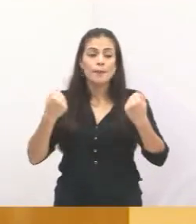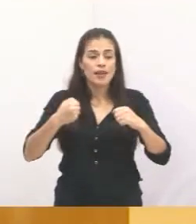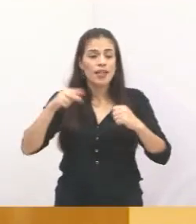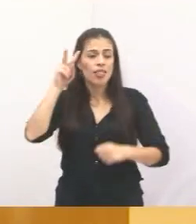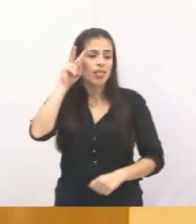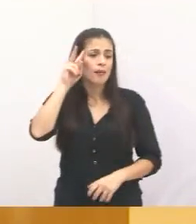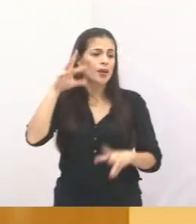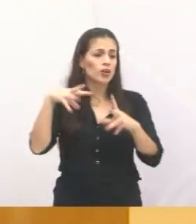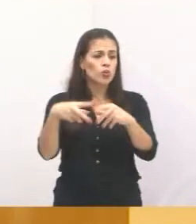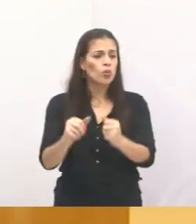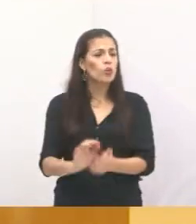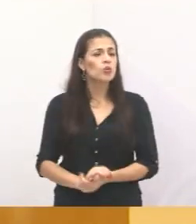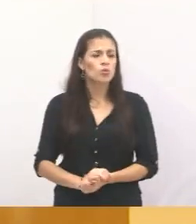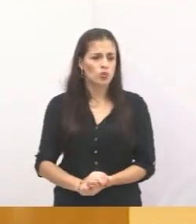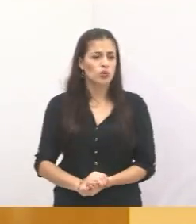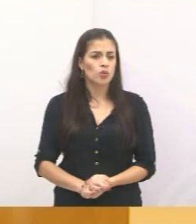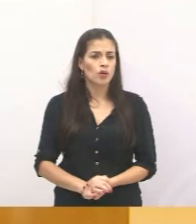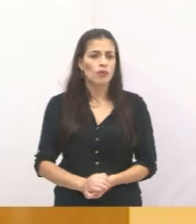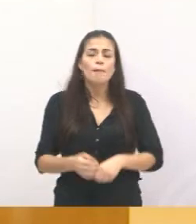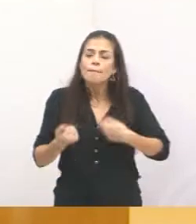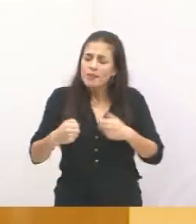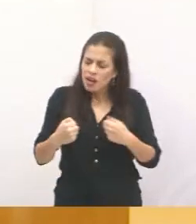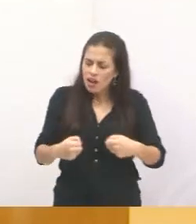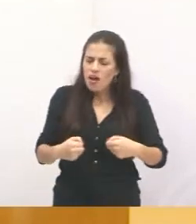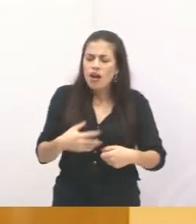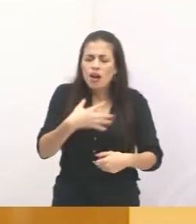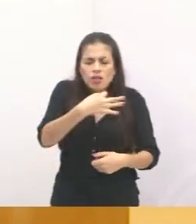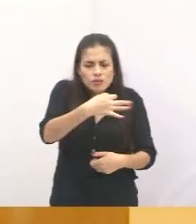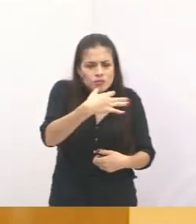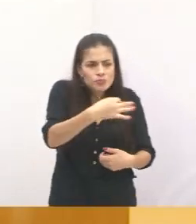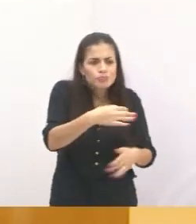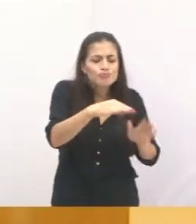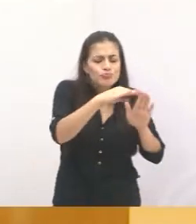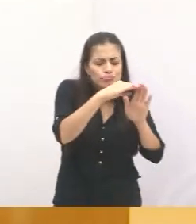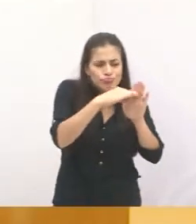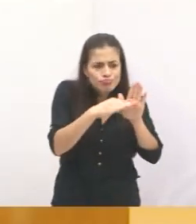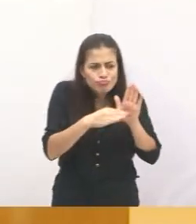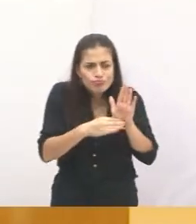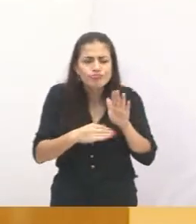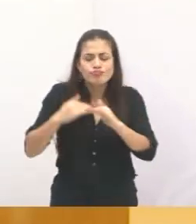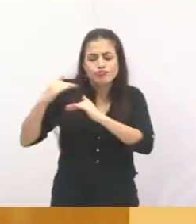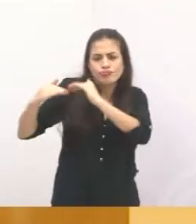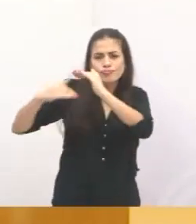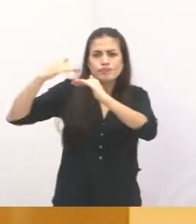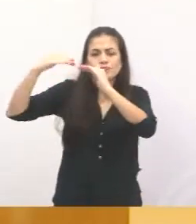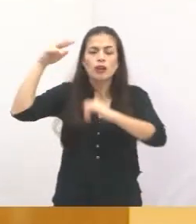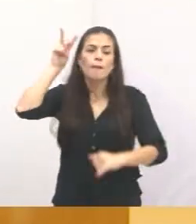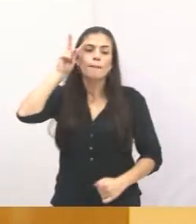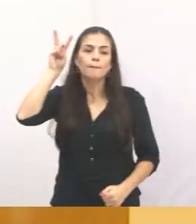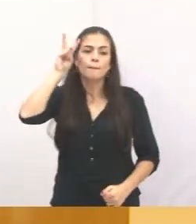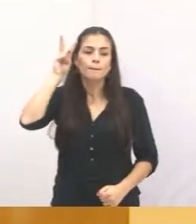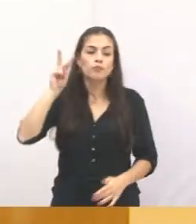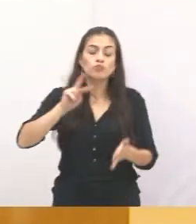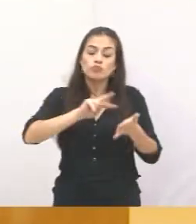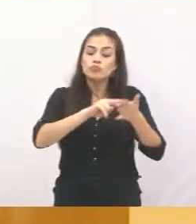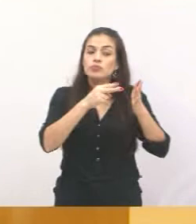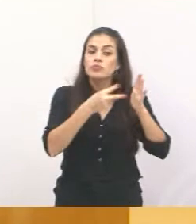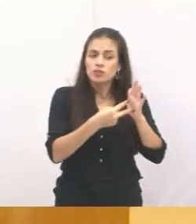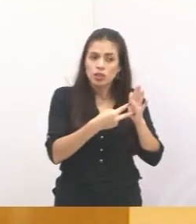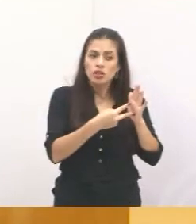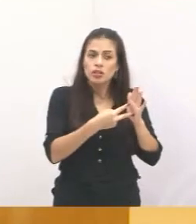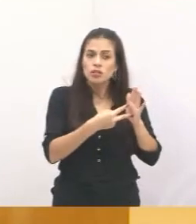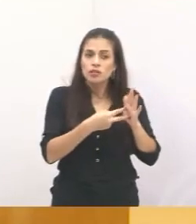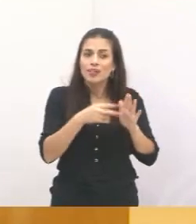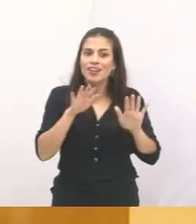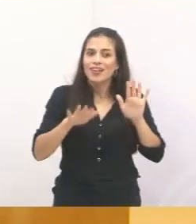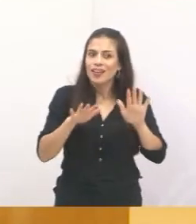a contribuição que cada qual teve na construção da história. E nesse sentido, talvez você